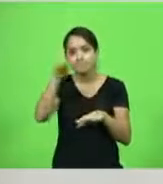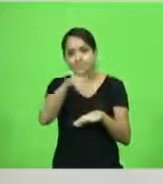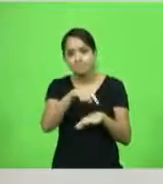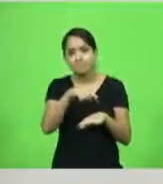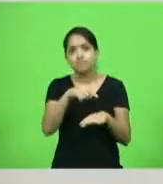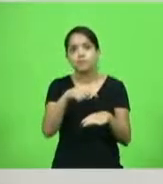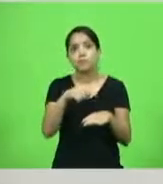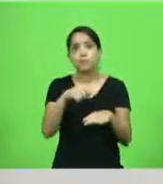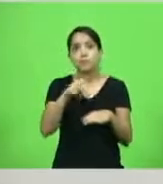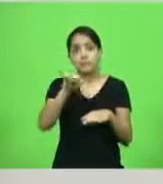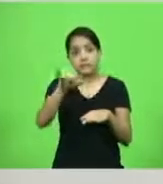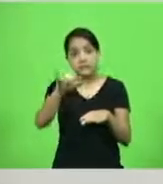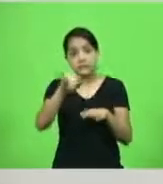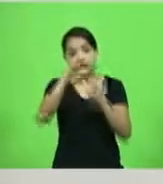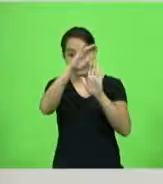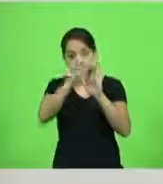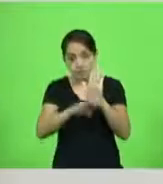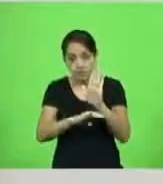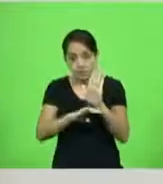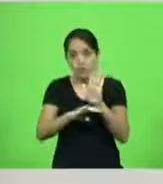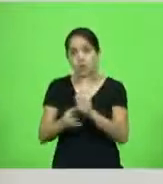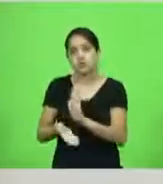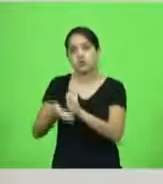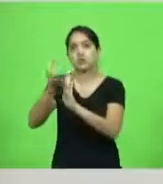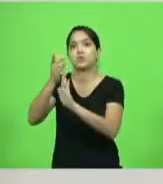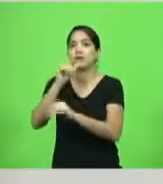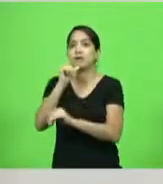disse, olha, se vocês diminuem a taxa de esgoto, a gente aumenta a água.